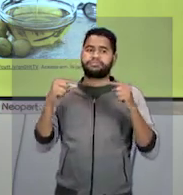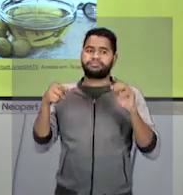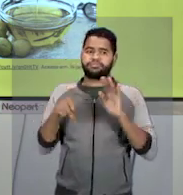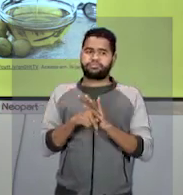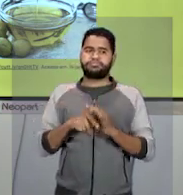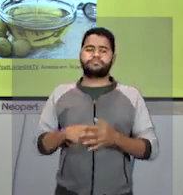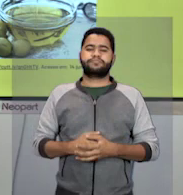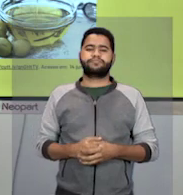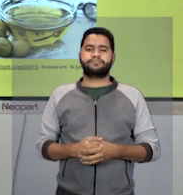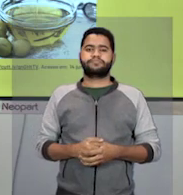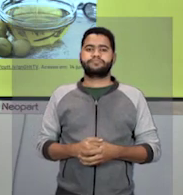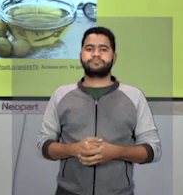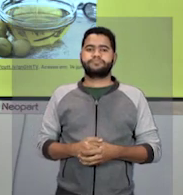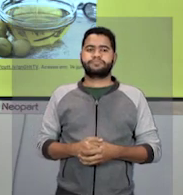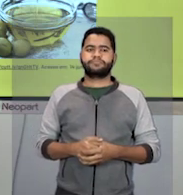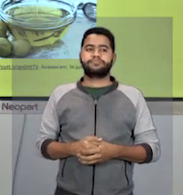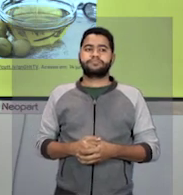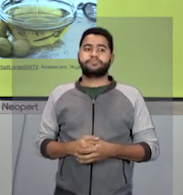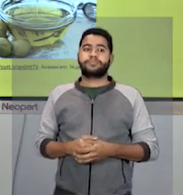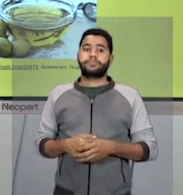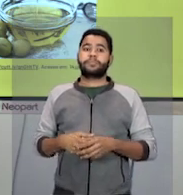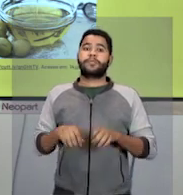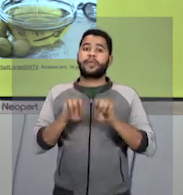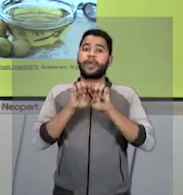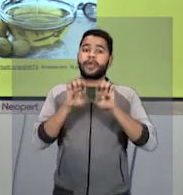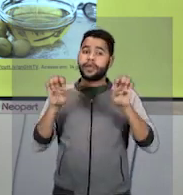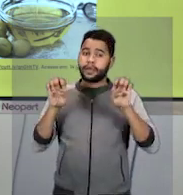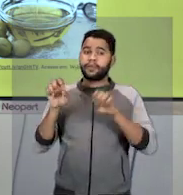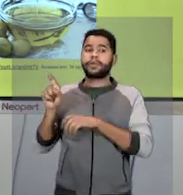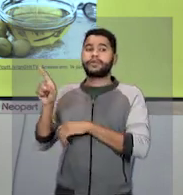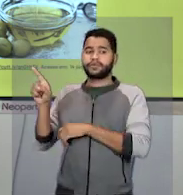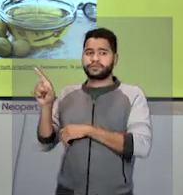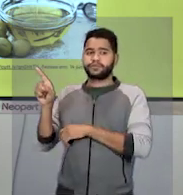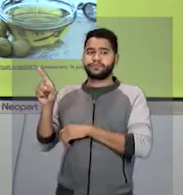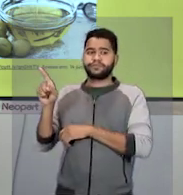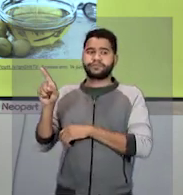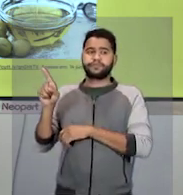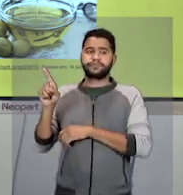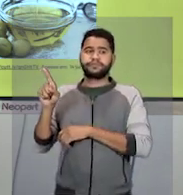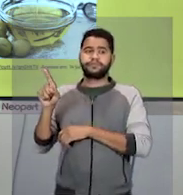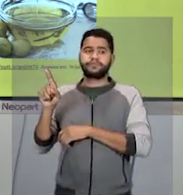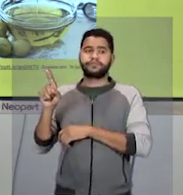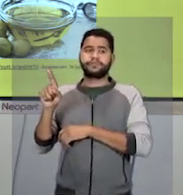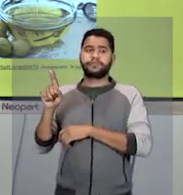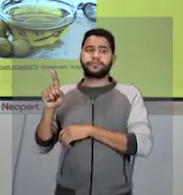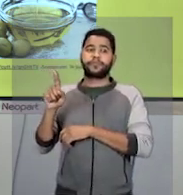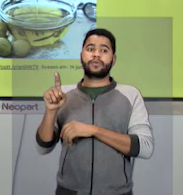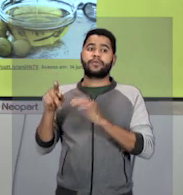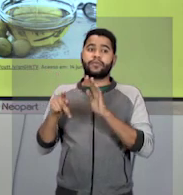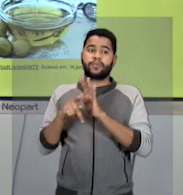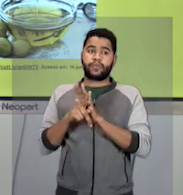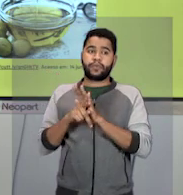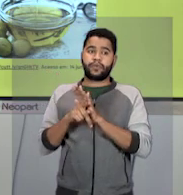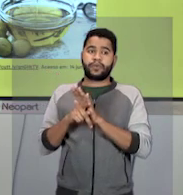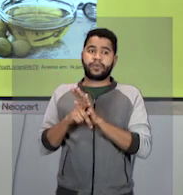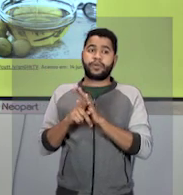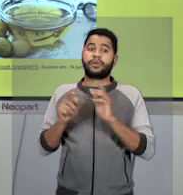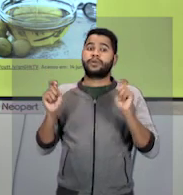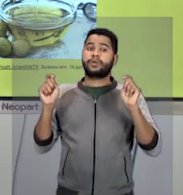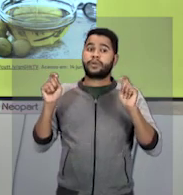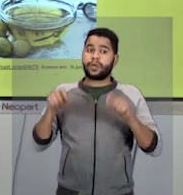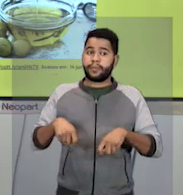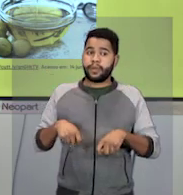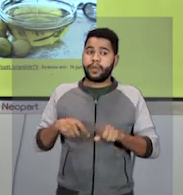Bom, a equação do calor específico citada aqui, ela é o valor da